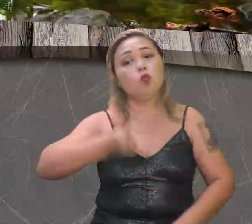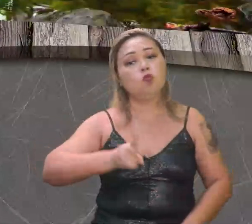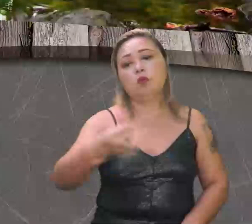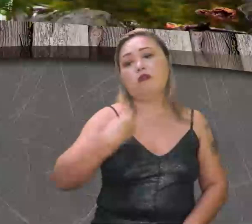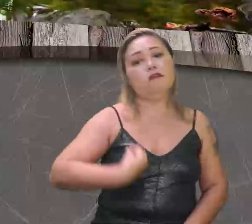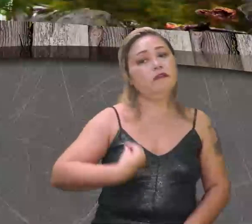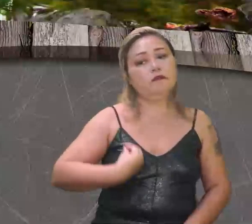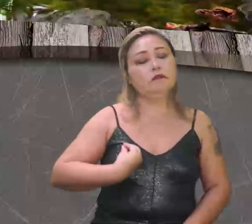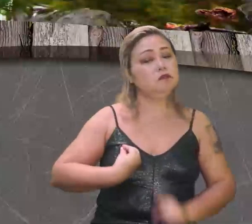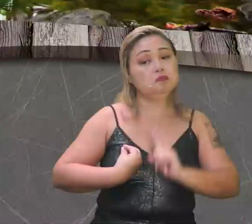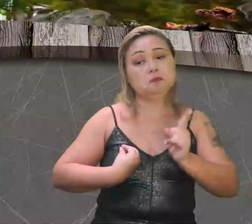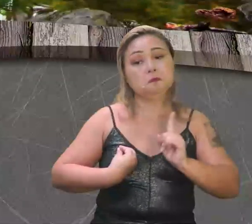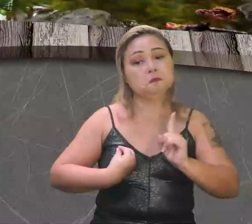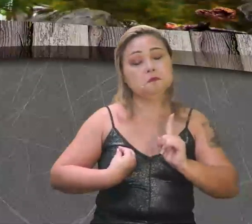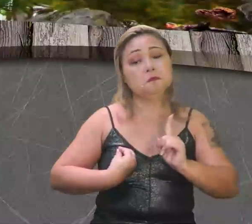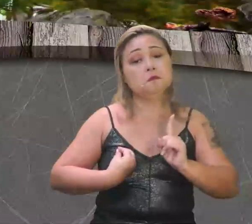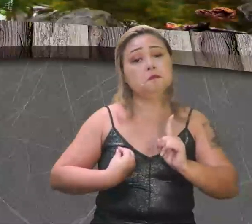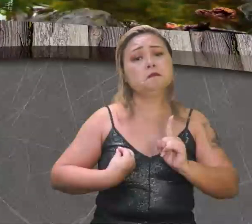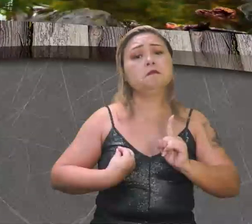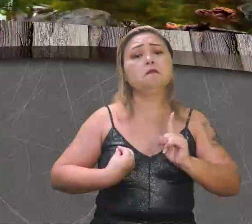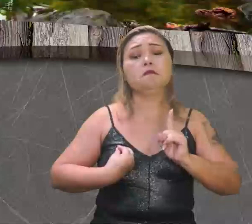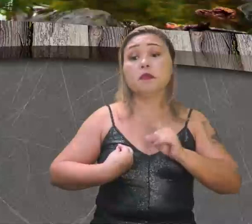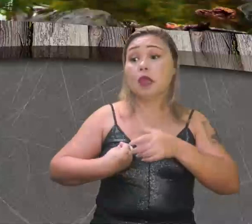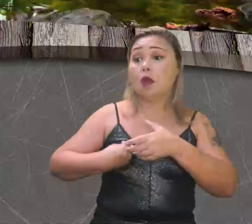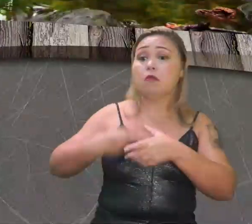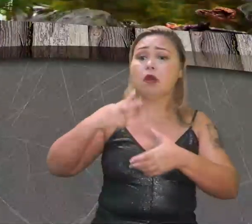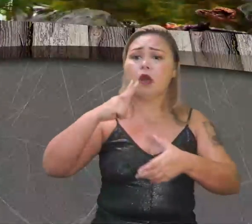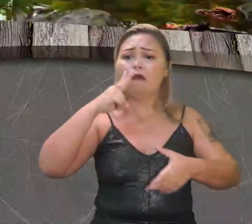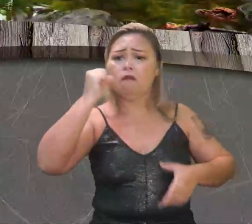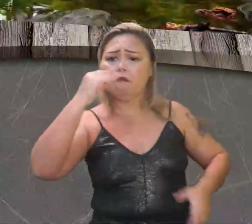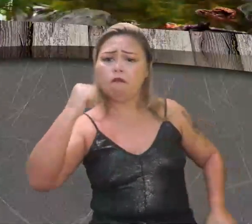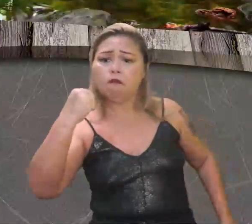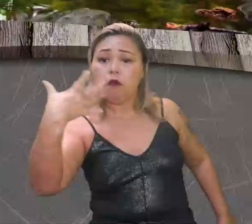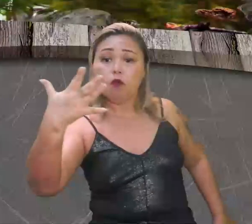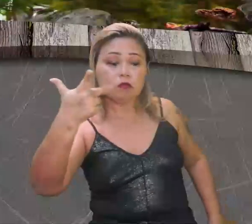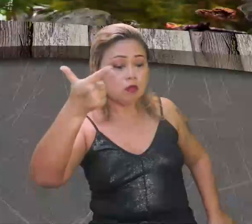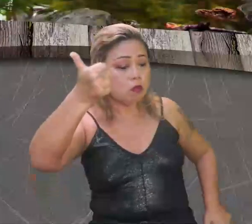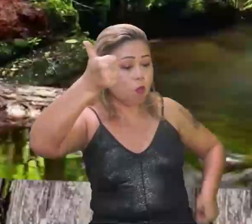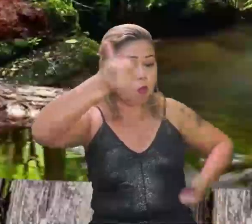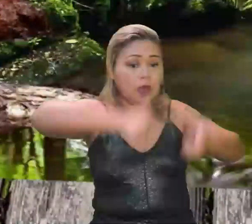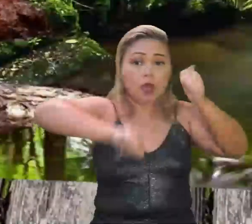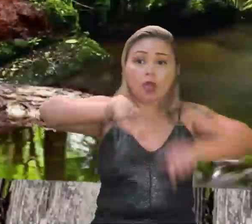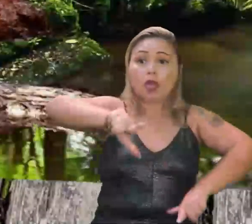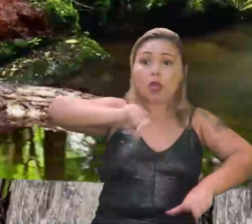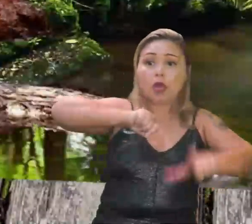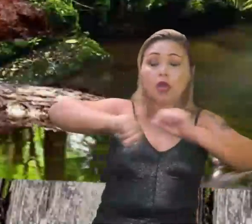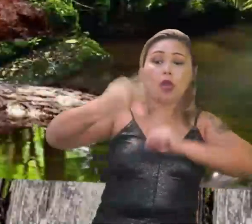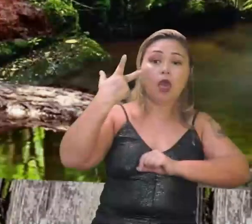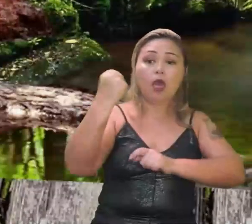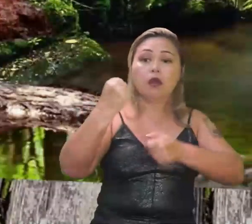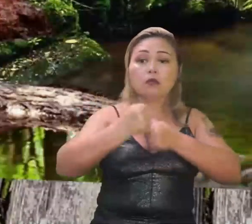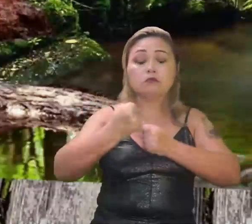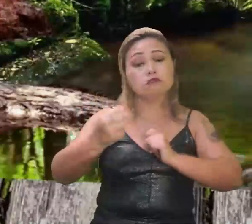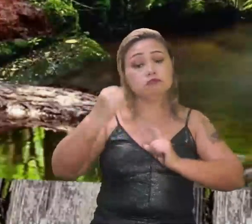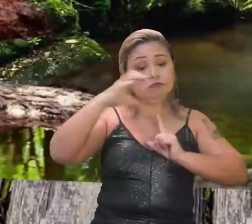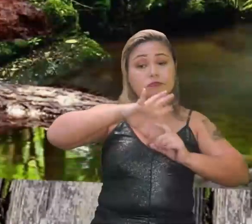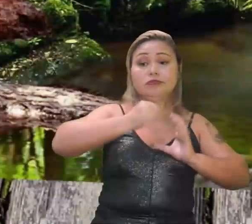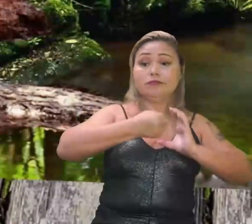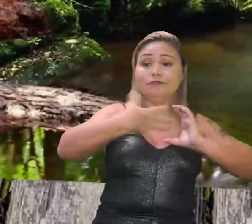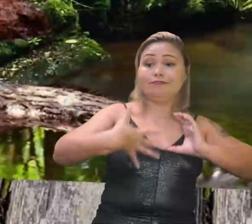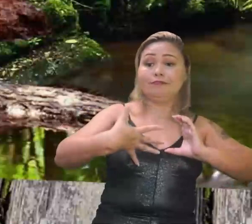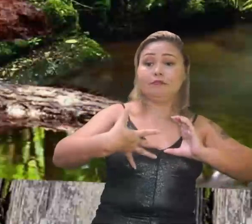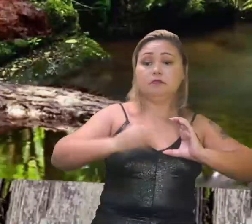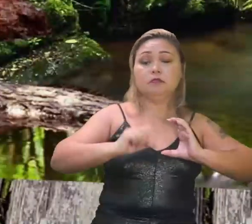sobrevivem. Há uma força externa, que ele chamou de seleção natural, agindo sobre essas